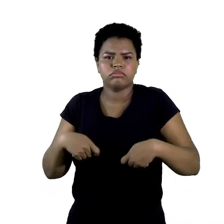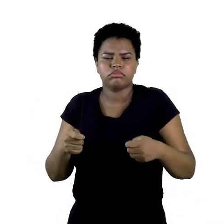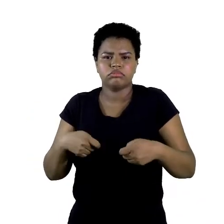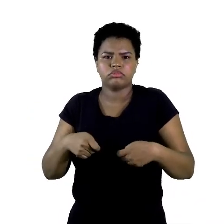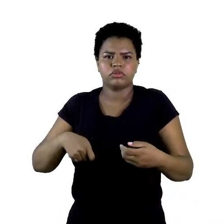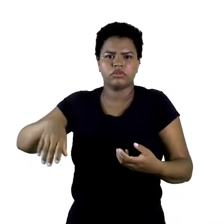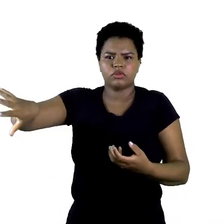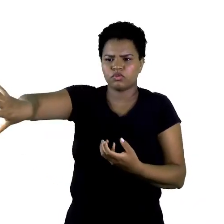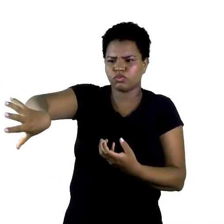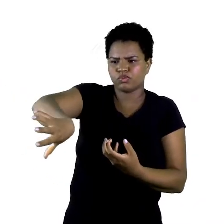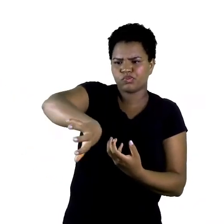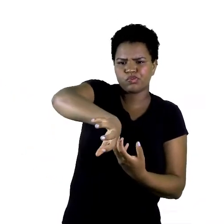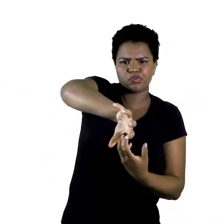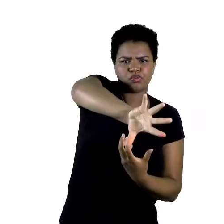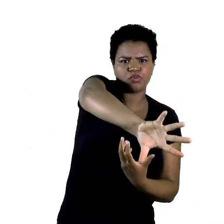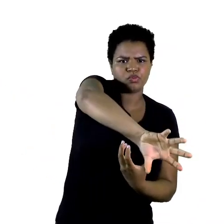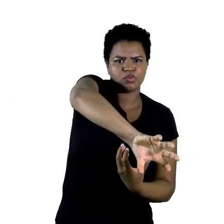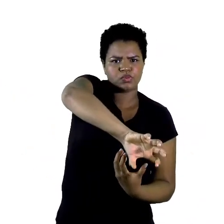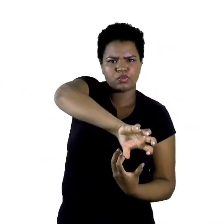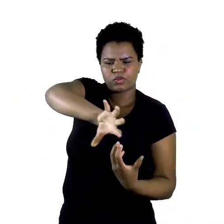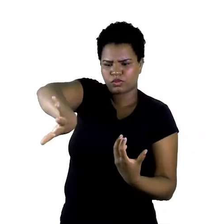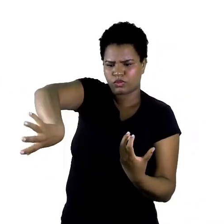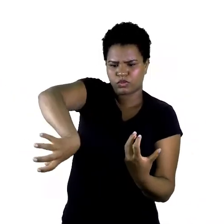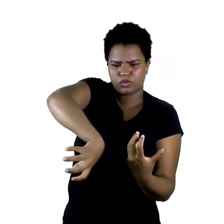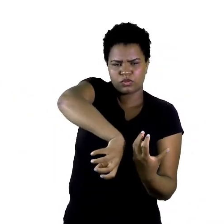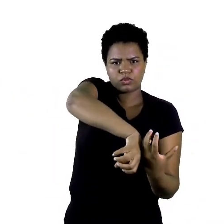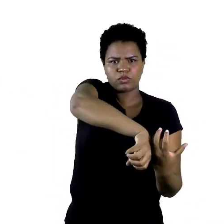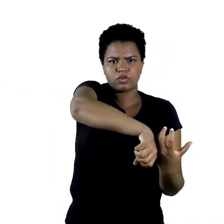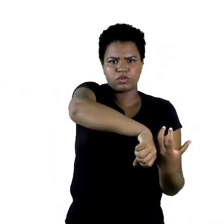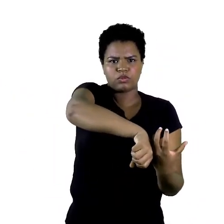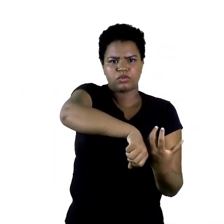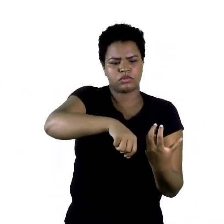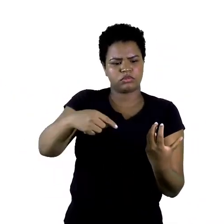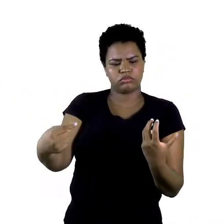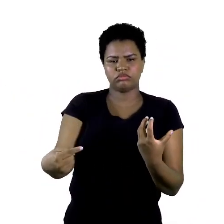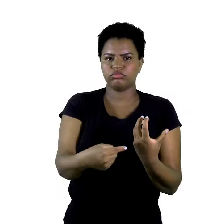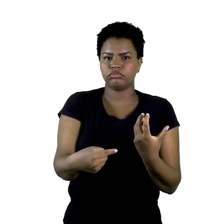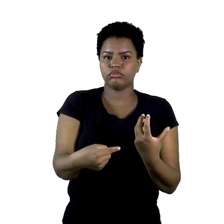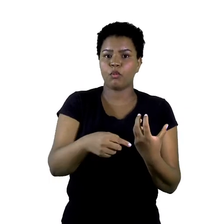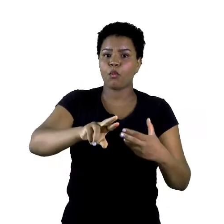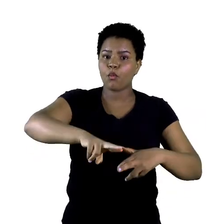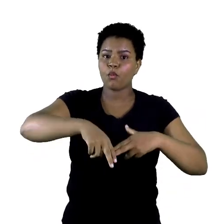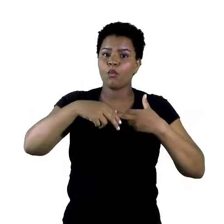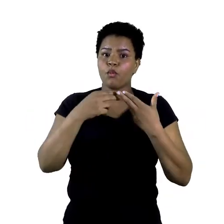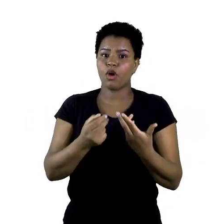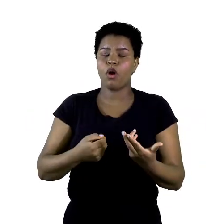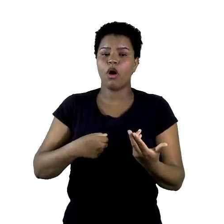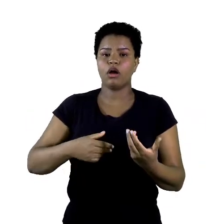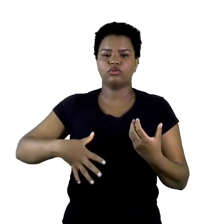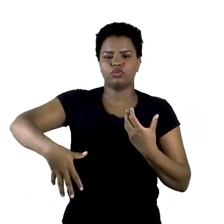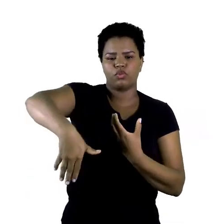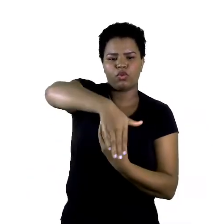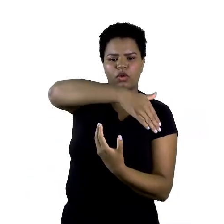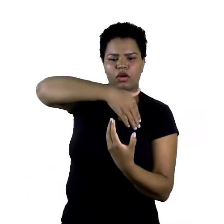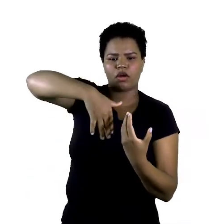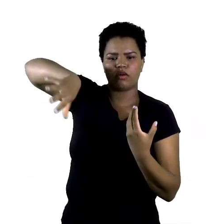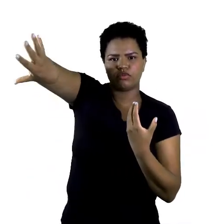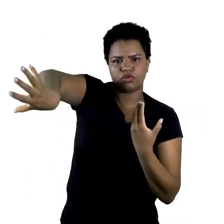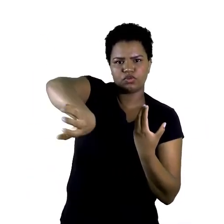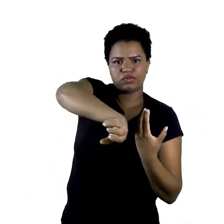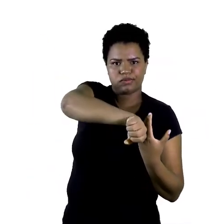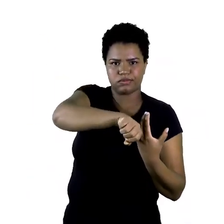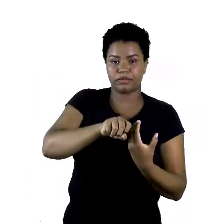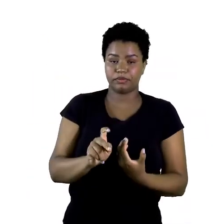os corpos ao seu redor em direção ao seu centro, por causa de seu campo gravitacional,